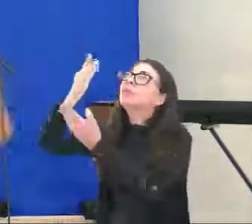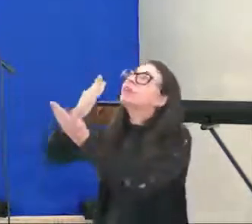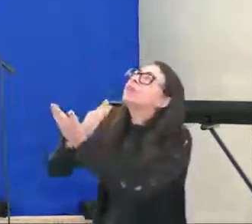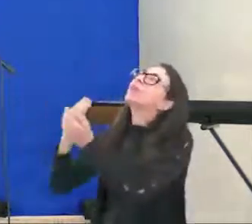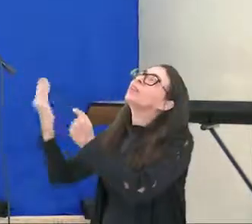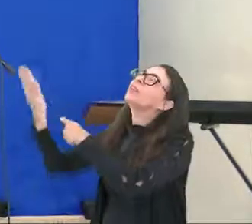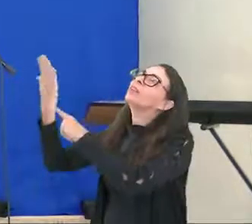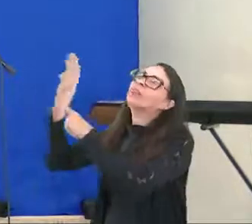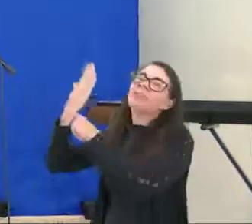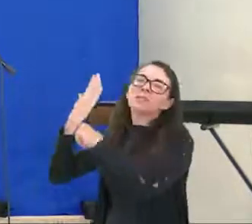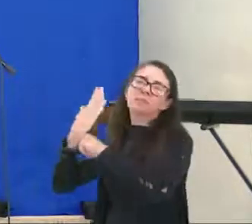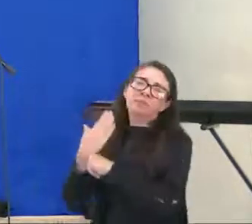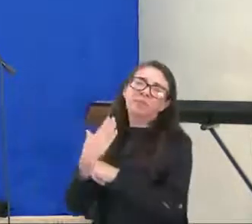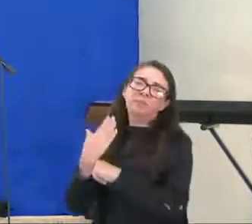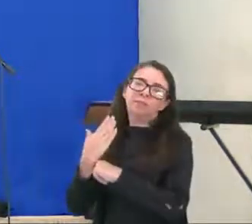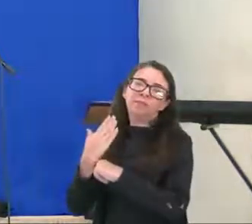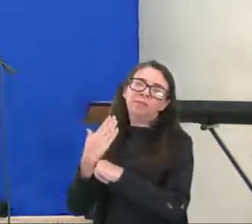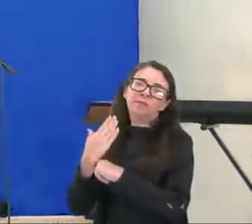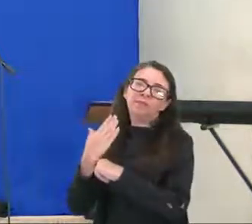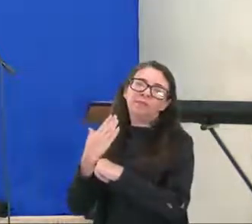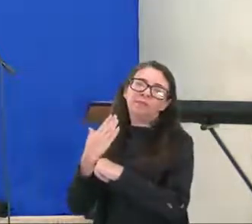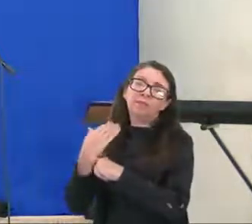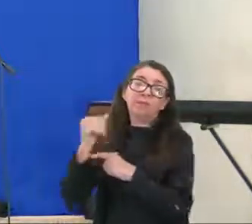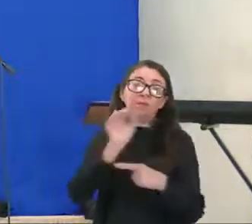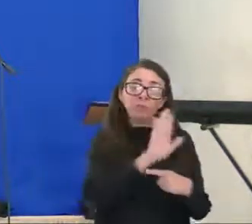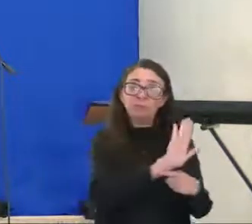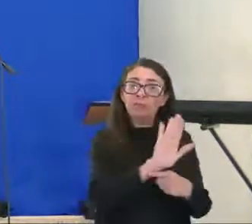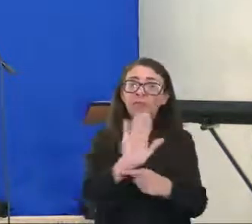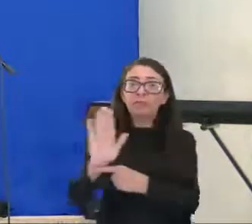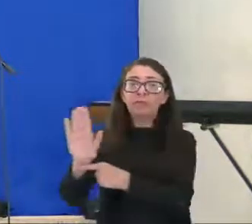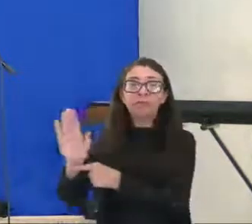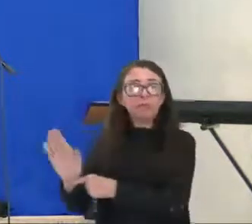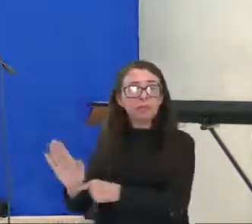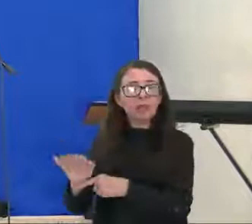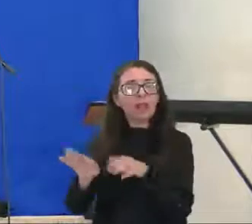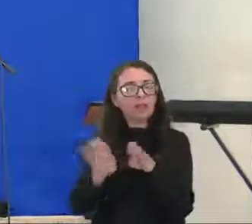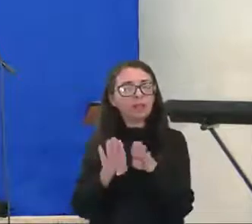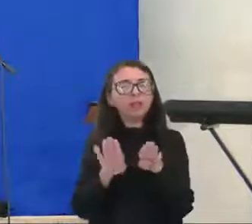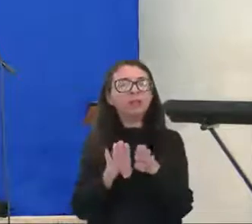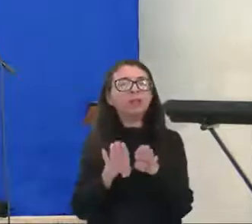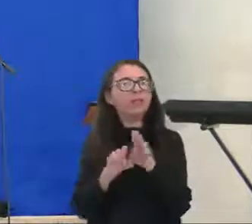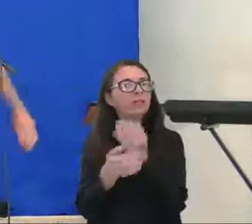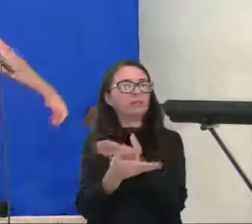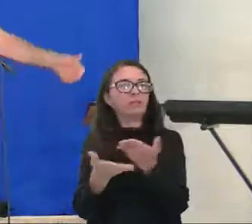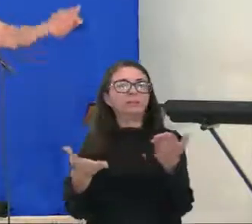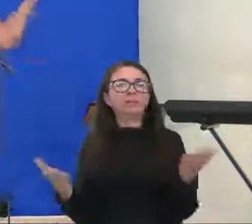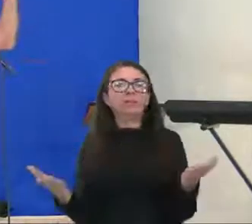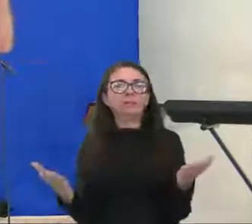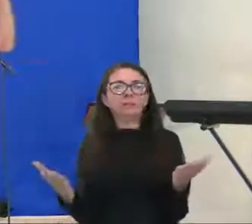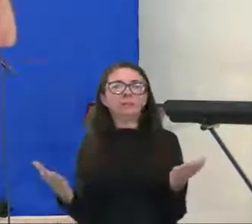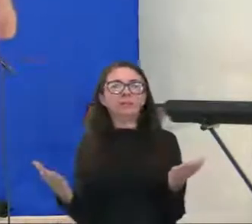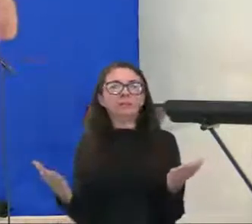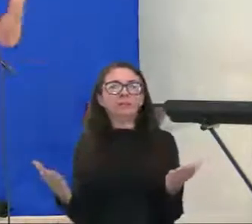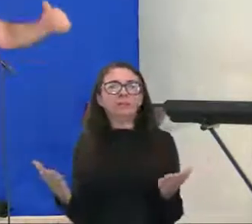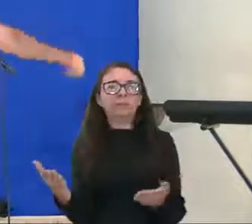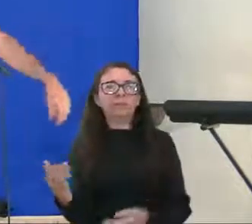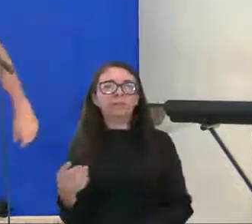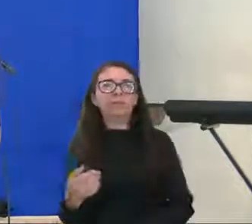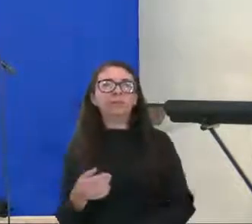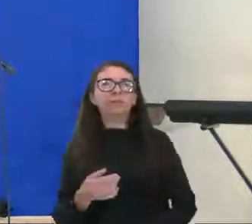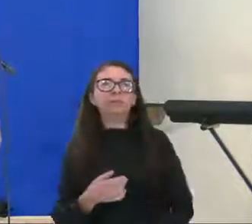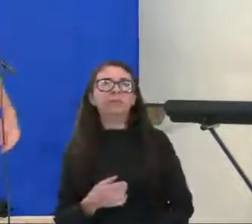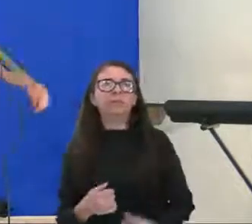pessoas. Ele deu a sabedoria e a inteligência. E é interessante que às vezes a gente tenta dar crédito